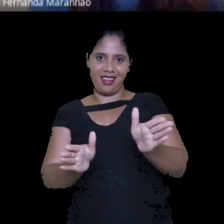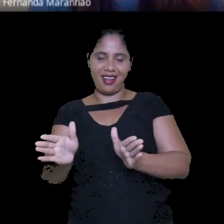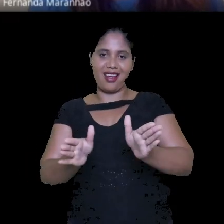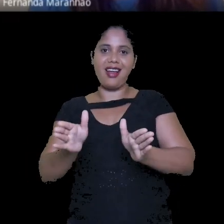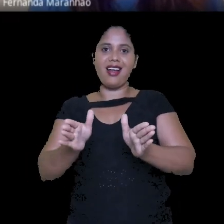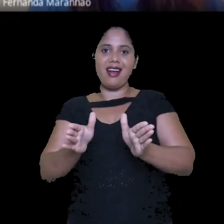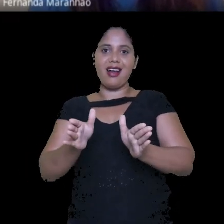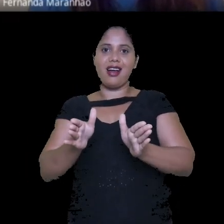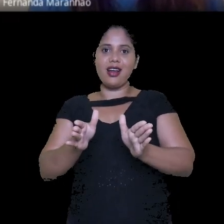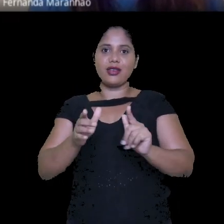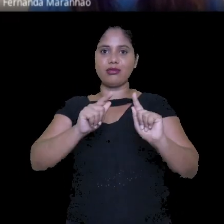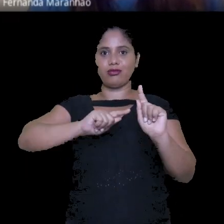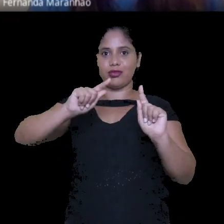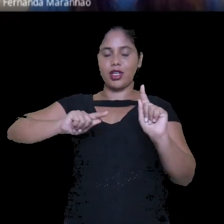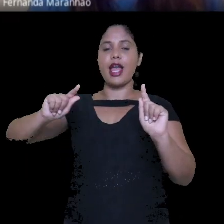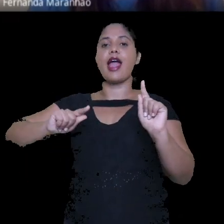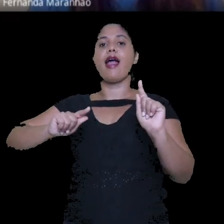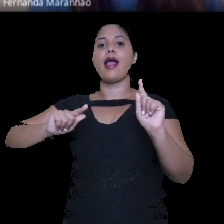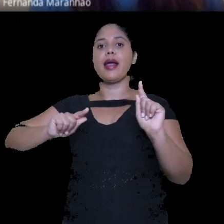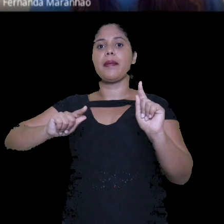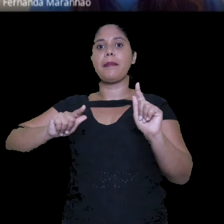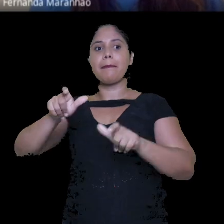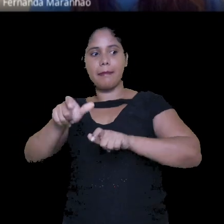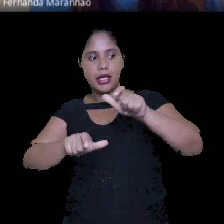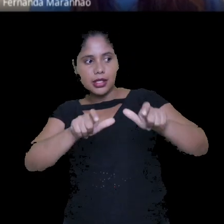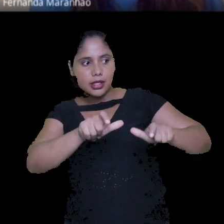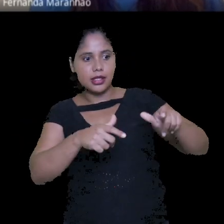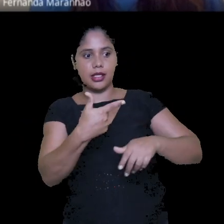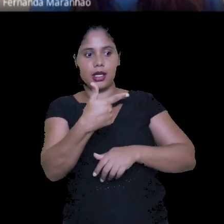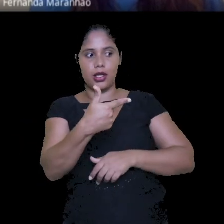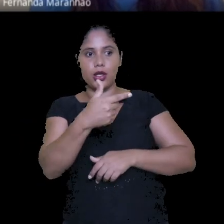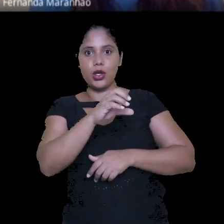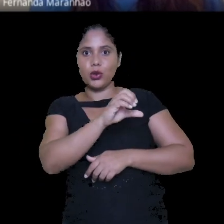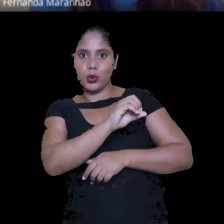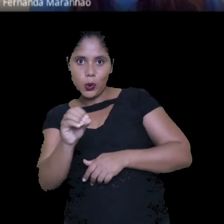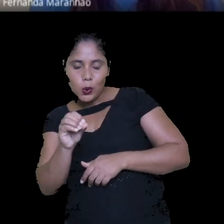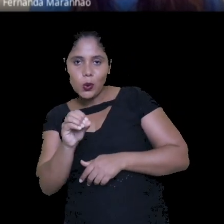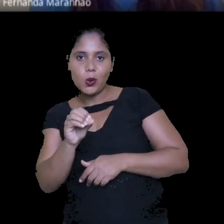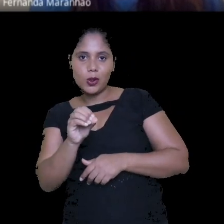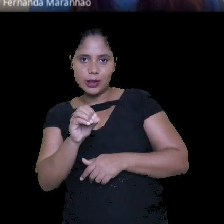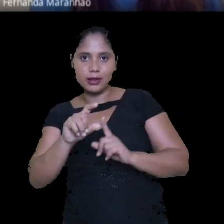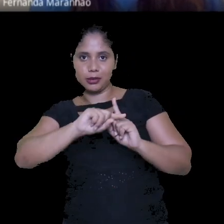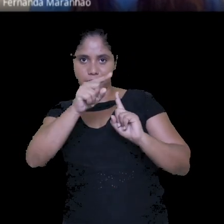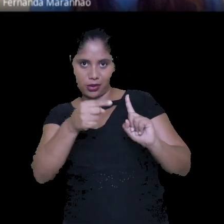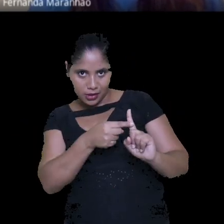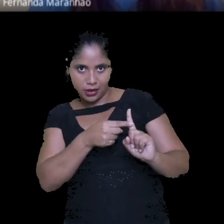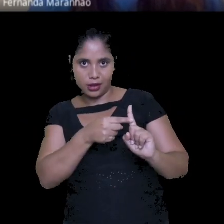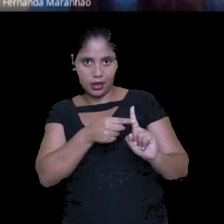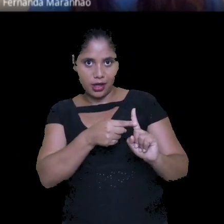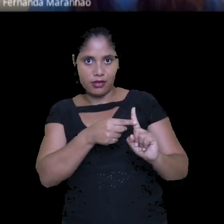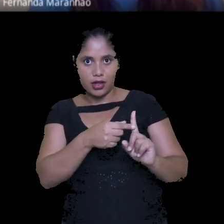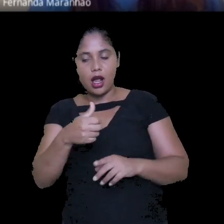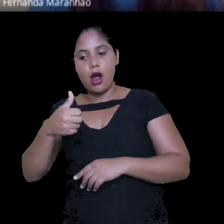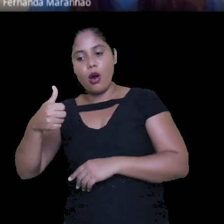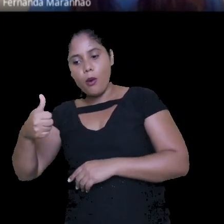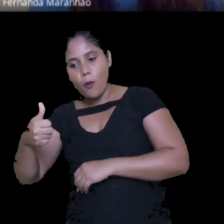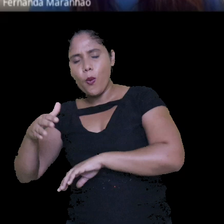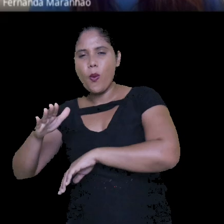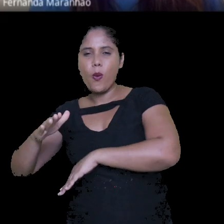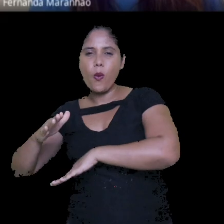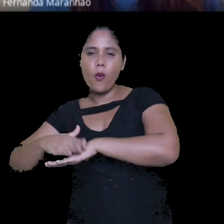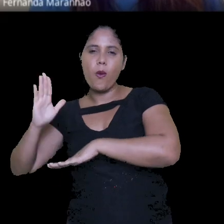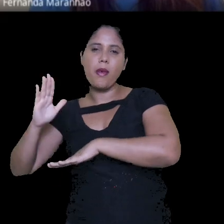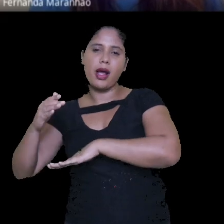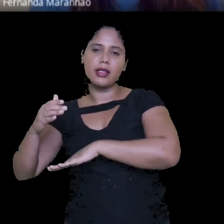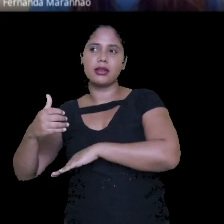Medicine Foundation. Há 3 imagens para descrever a anamnese, 2 pessoas conversando, uma gestante com a sua pressão